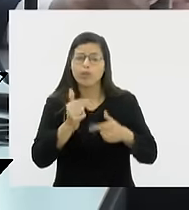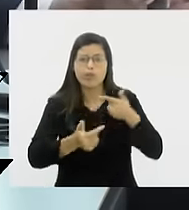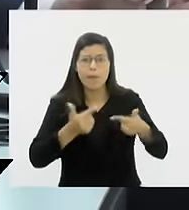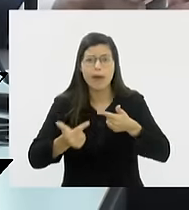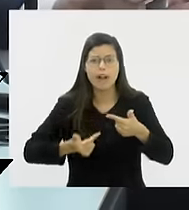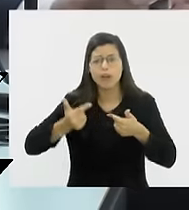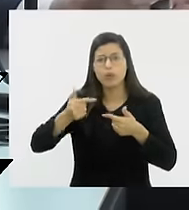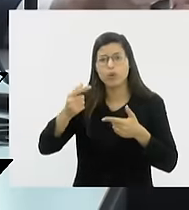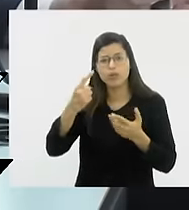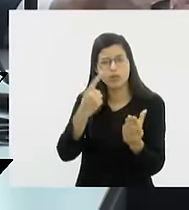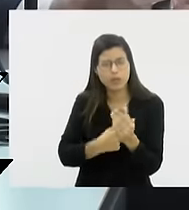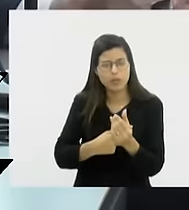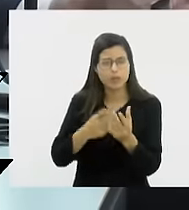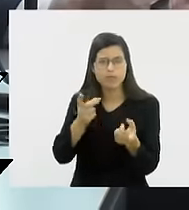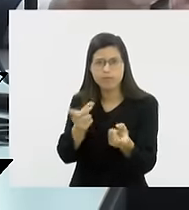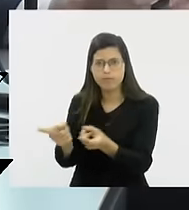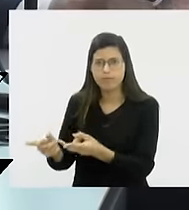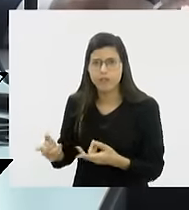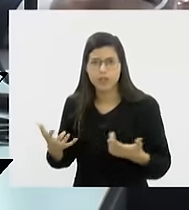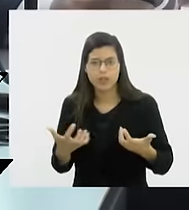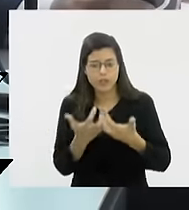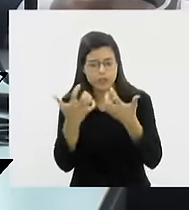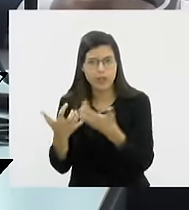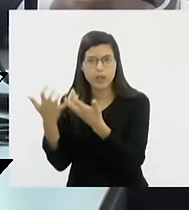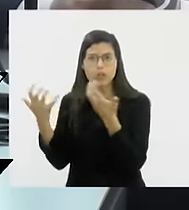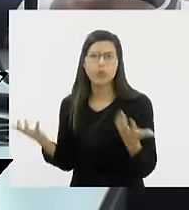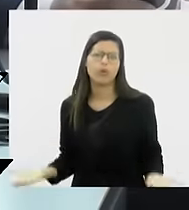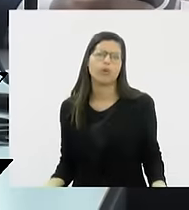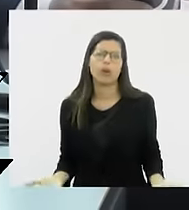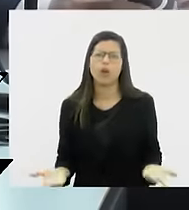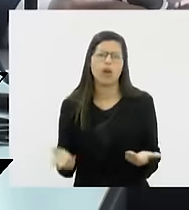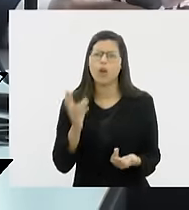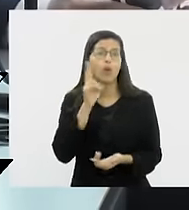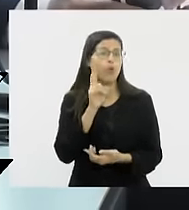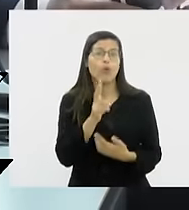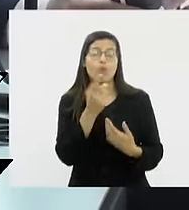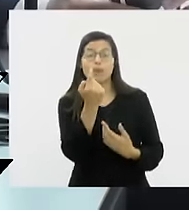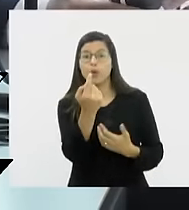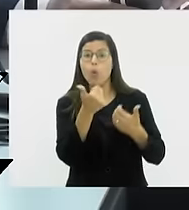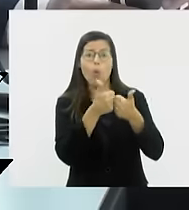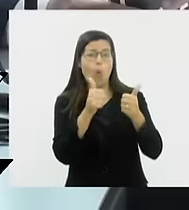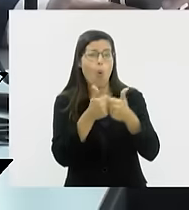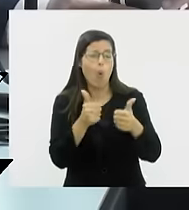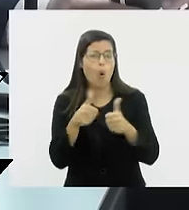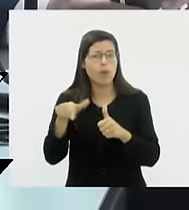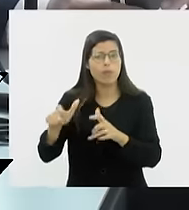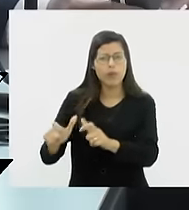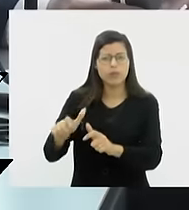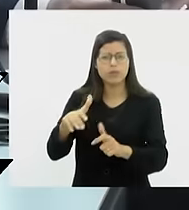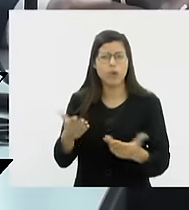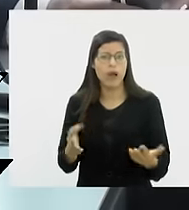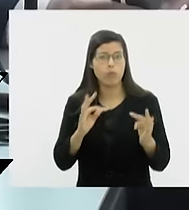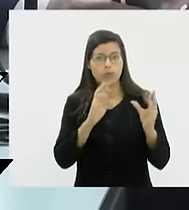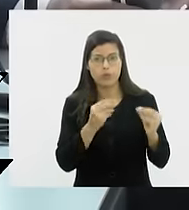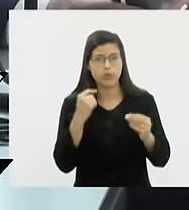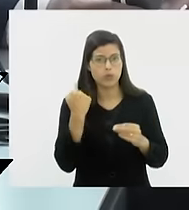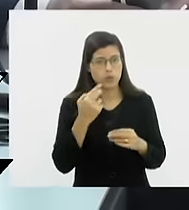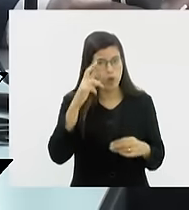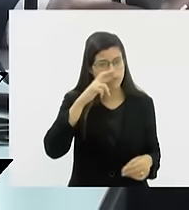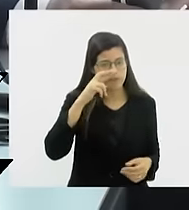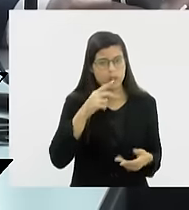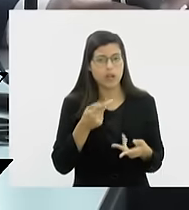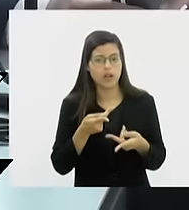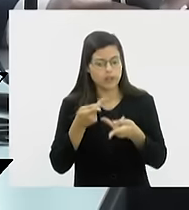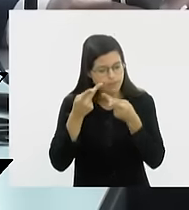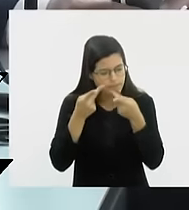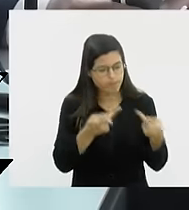ração. Verdura. Tinha verdura estragada. Eu não vi um ônibus no pátio. Em todos os pátios que nós fiscalizamos, deputado Alan.